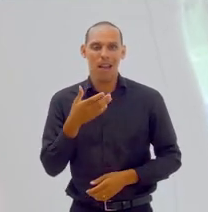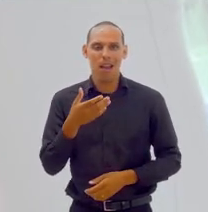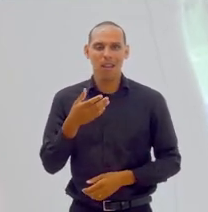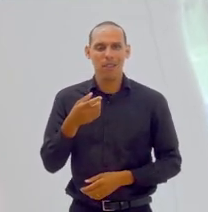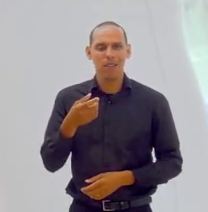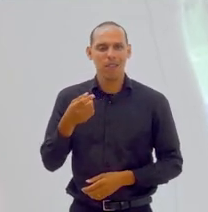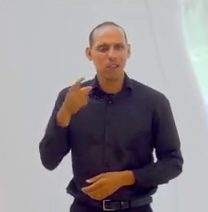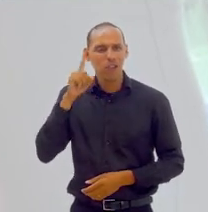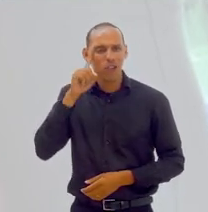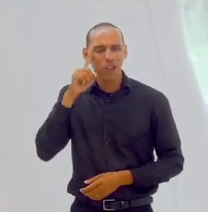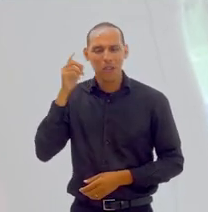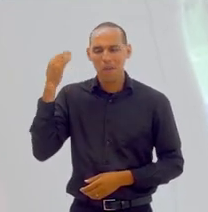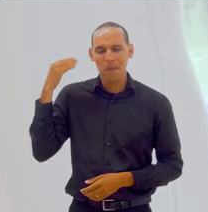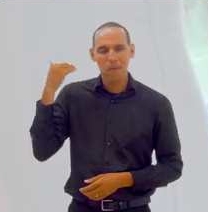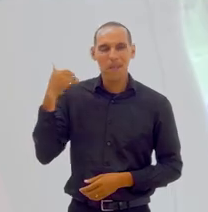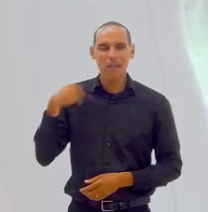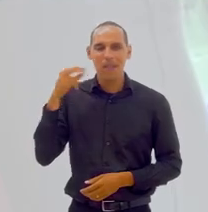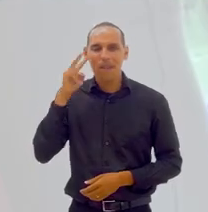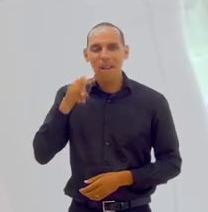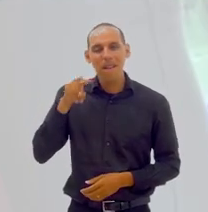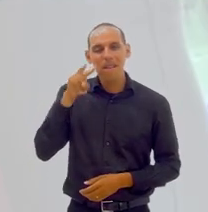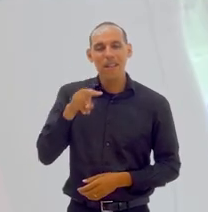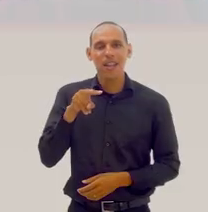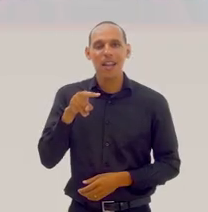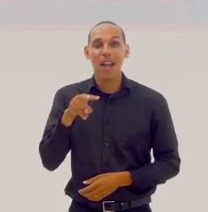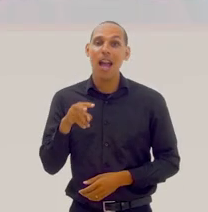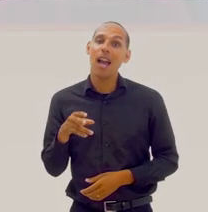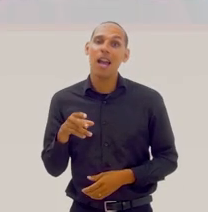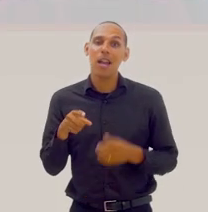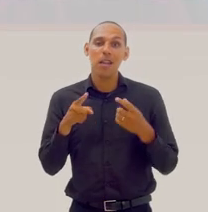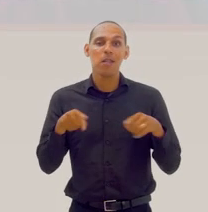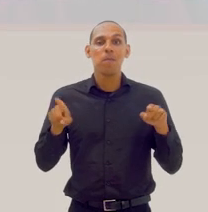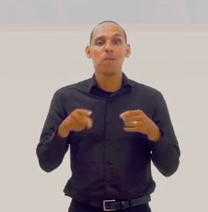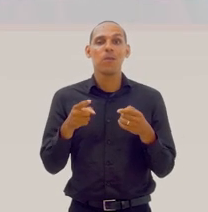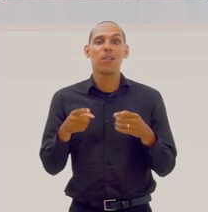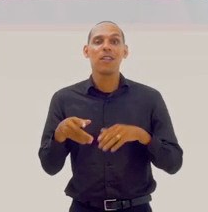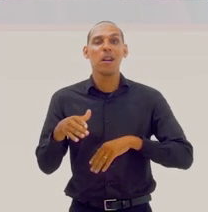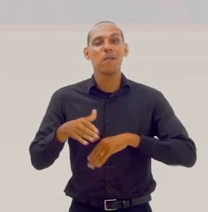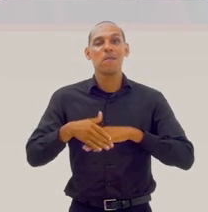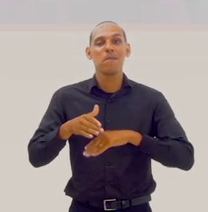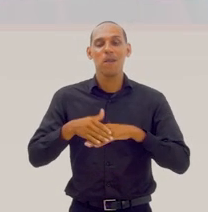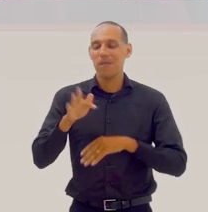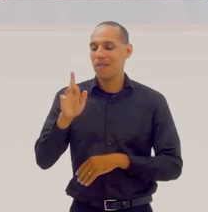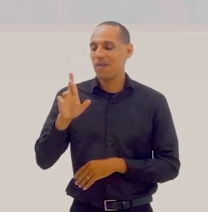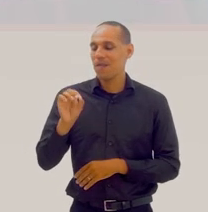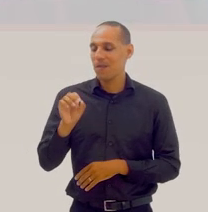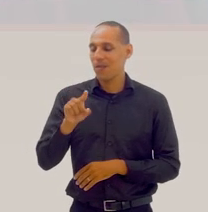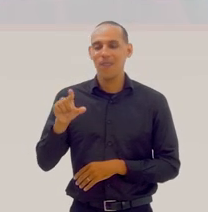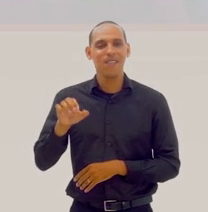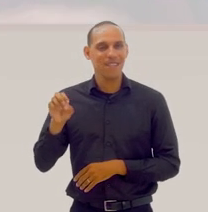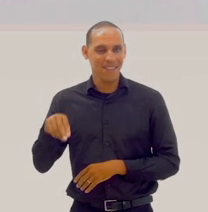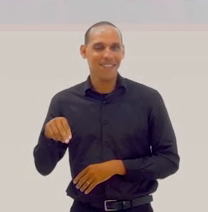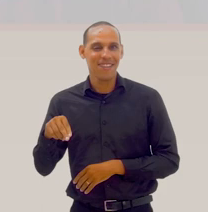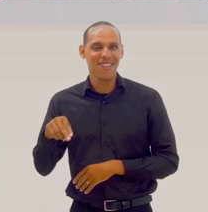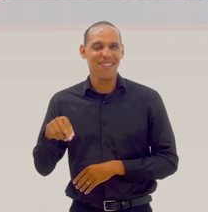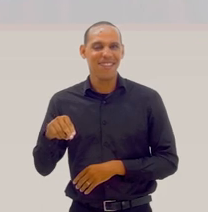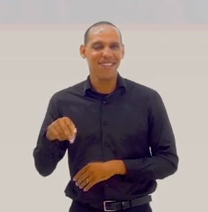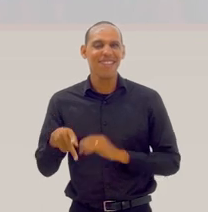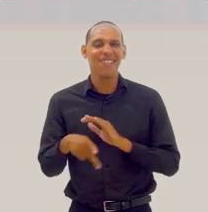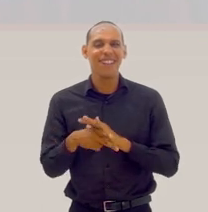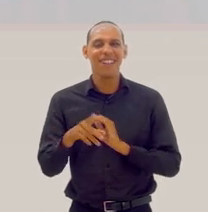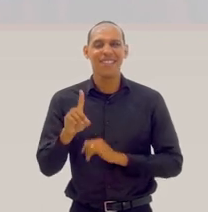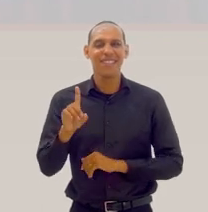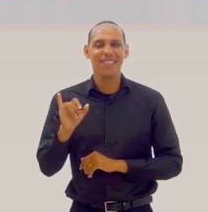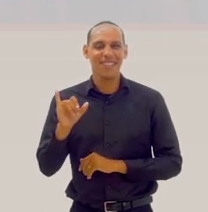alguns dias atrás, e executei algumas músicas do Frozen, de Walt Disney. E